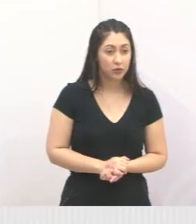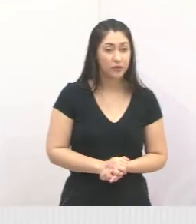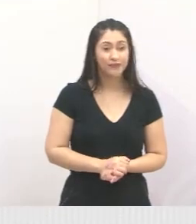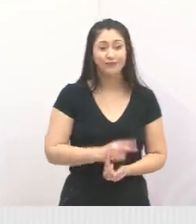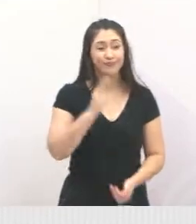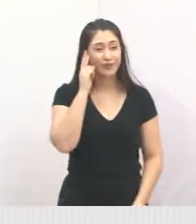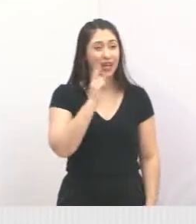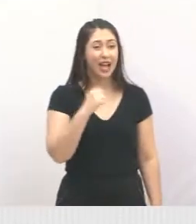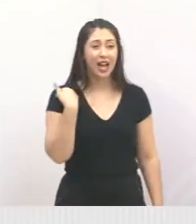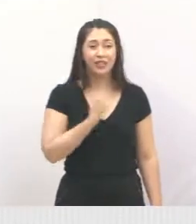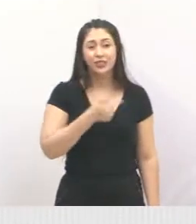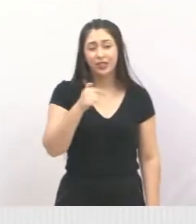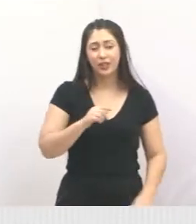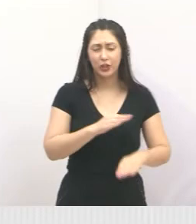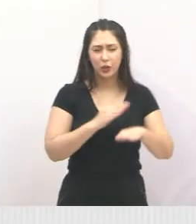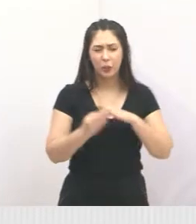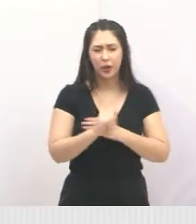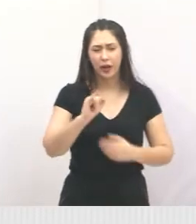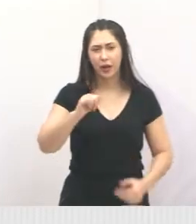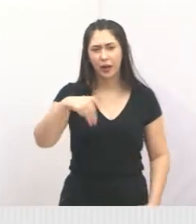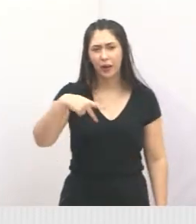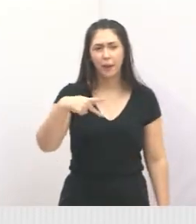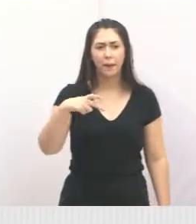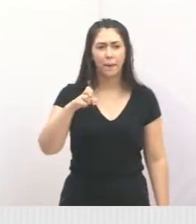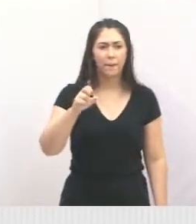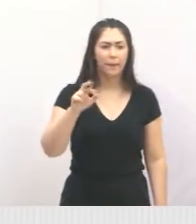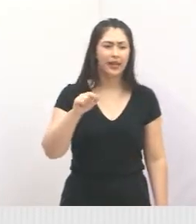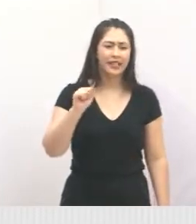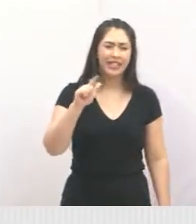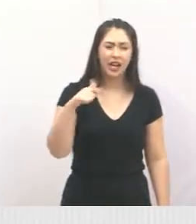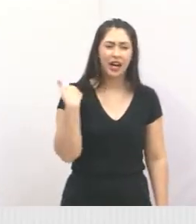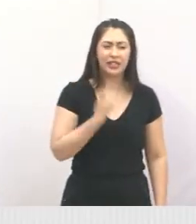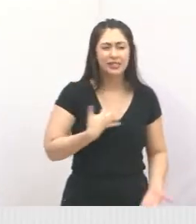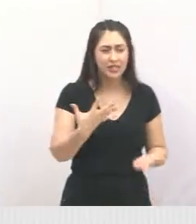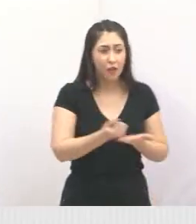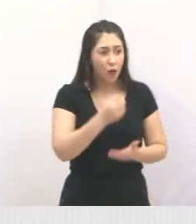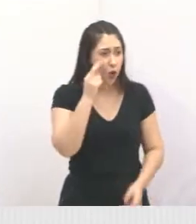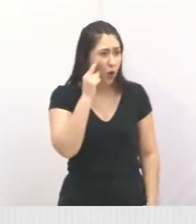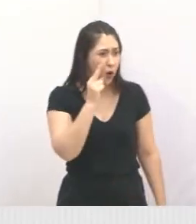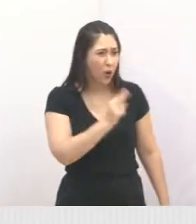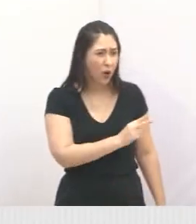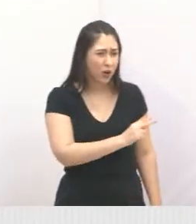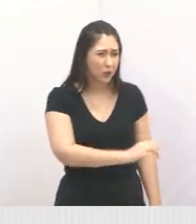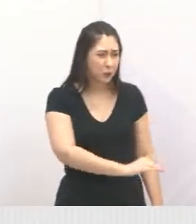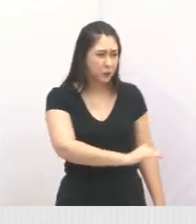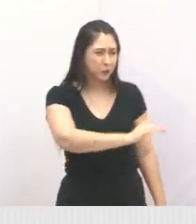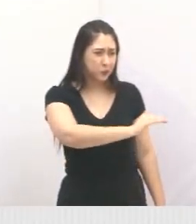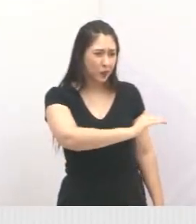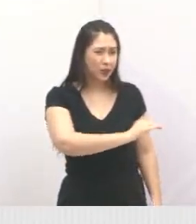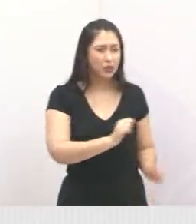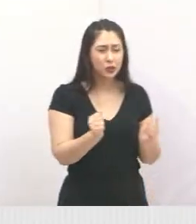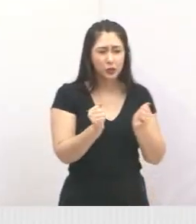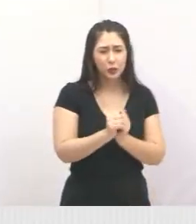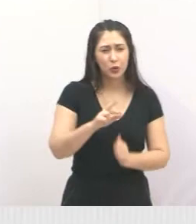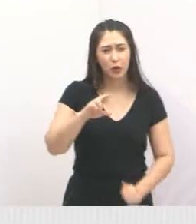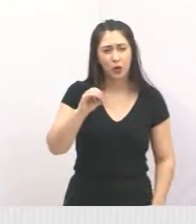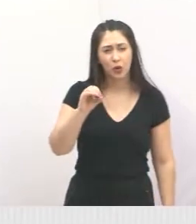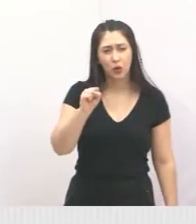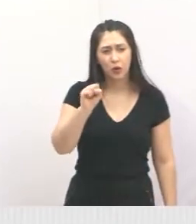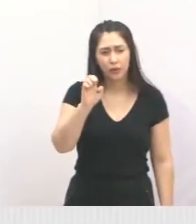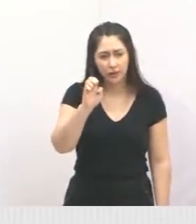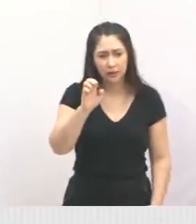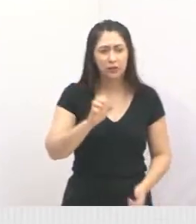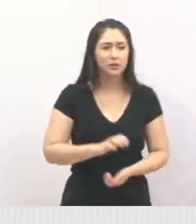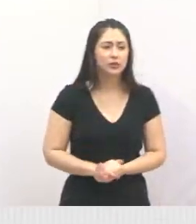Gente, olha, estamos aqui no Imperial, viemos resgatar esse cachorro, esse fila, olha o tamanho, a Rose aqui protetora também, ficou segurando aquele ele